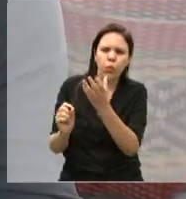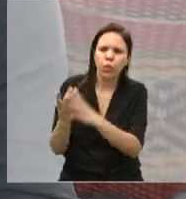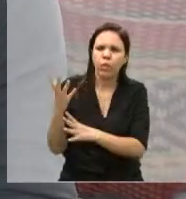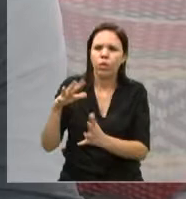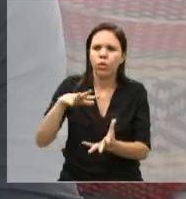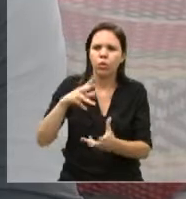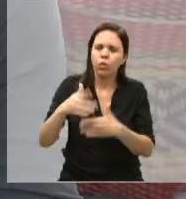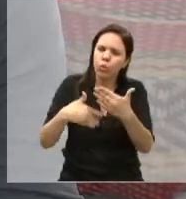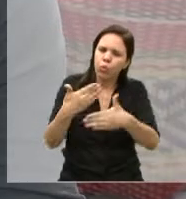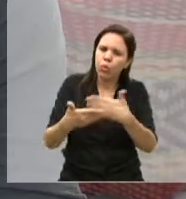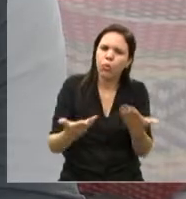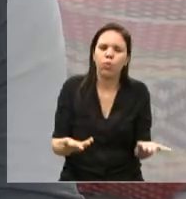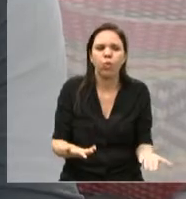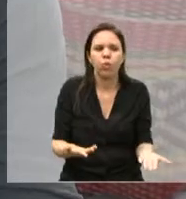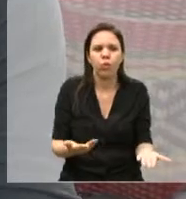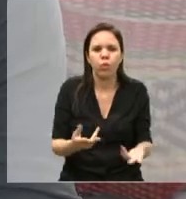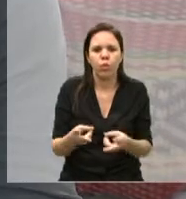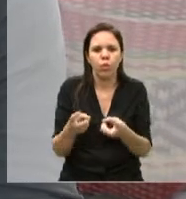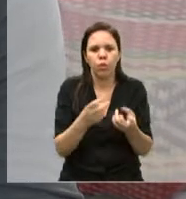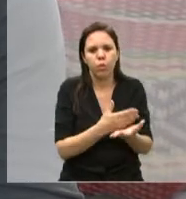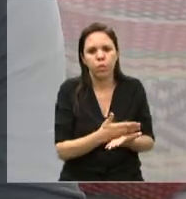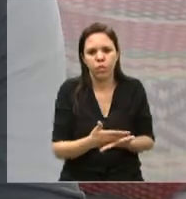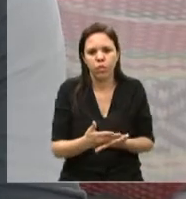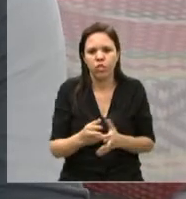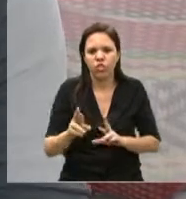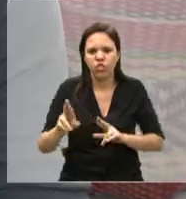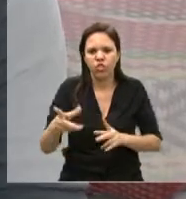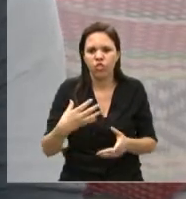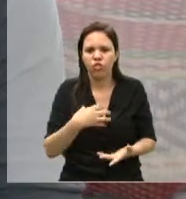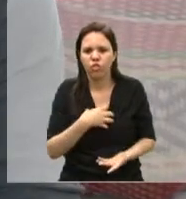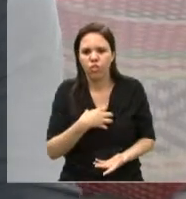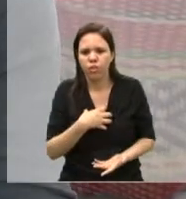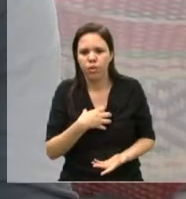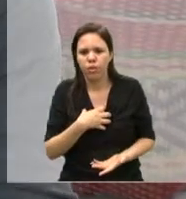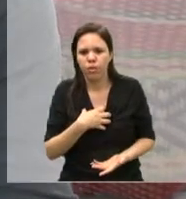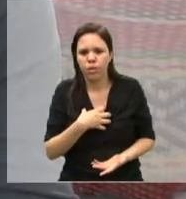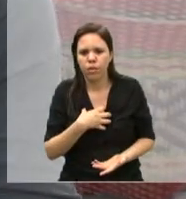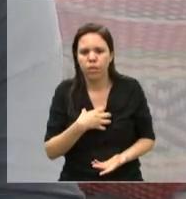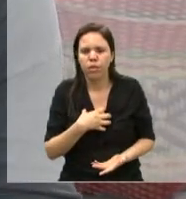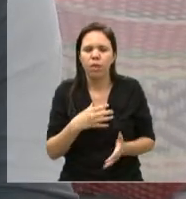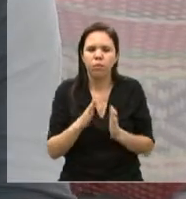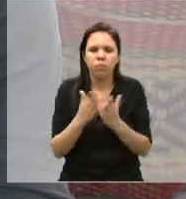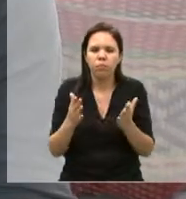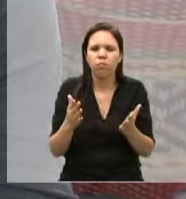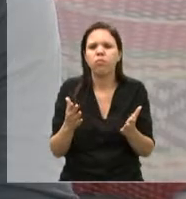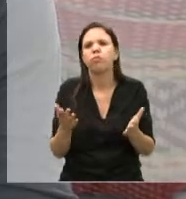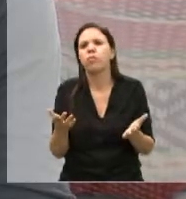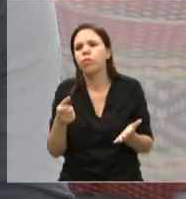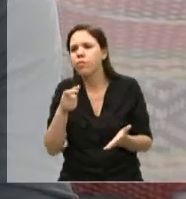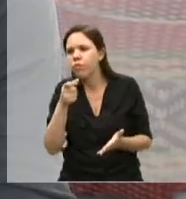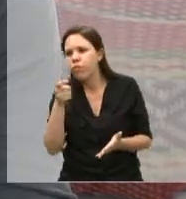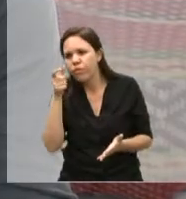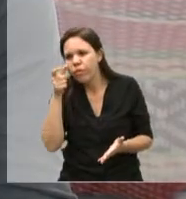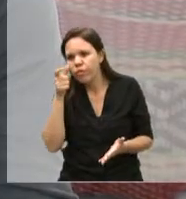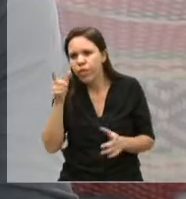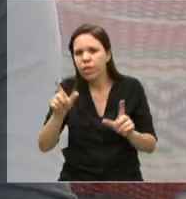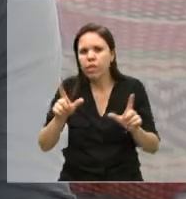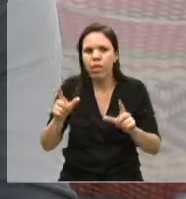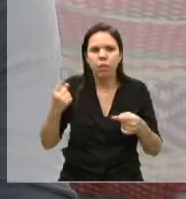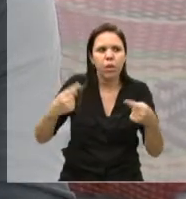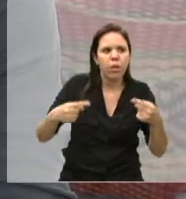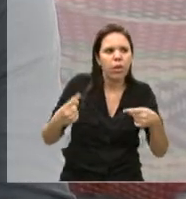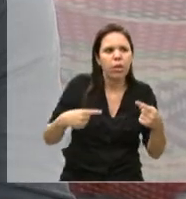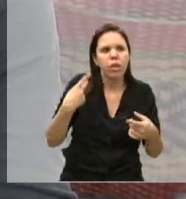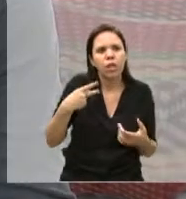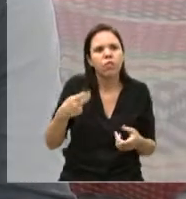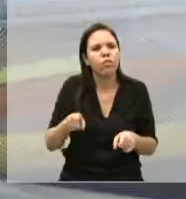do cotidiano, assim. A gente começa a perceber as coisas de uma outra forma, a gente vê as matérias no jornal, a gente assiste sobre política e tem